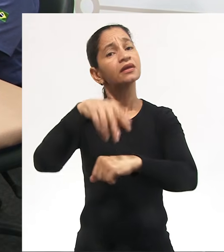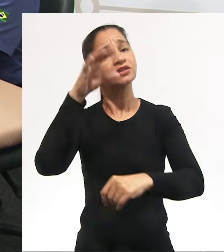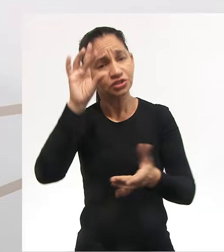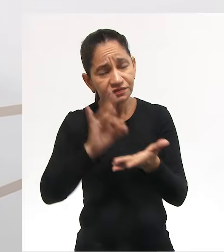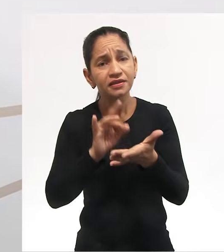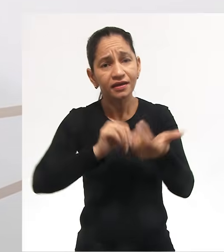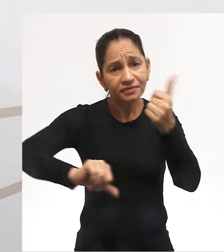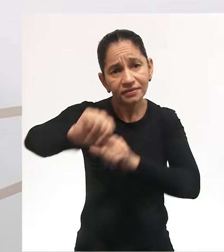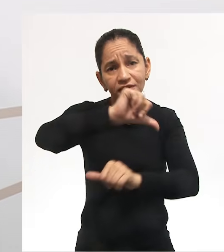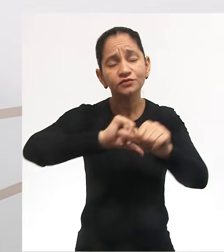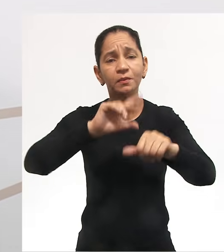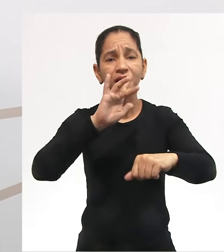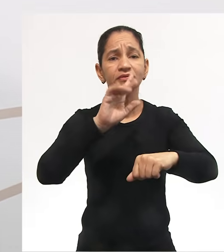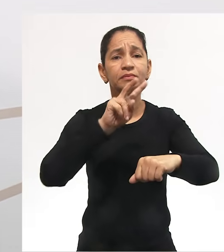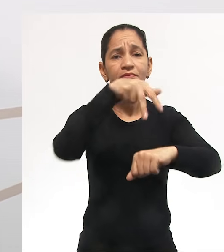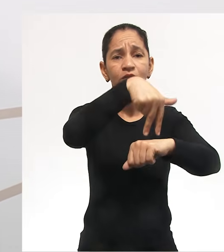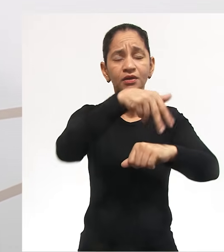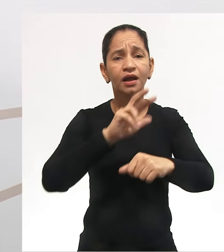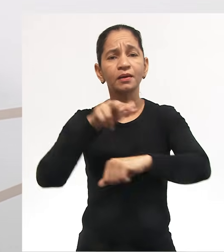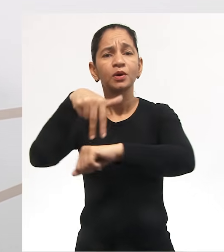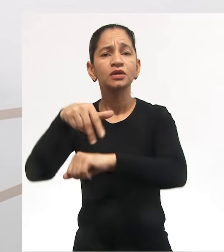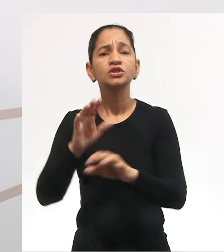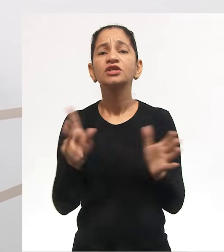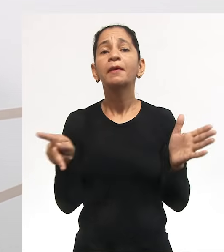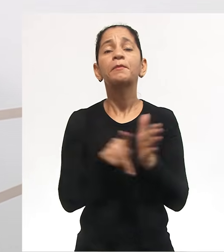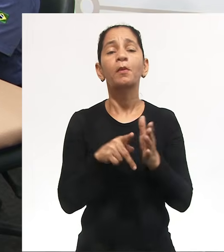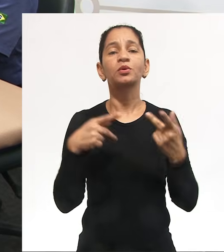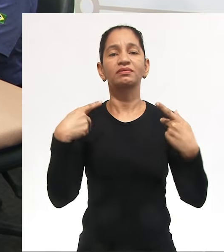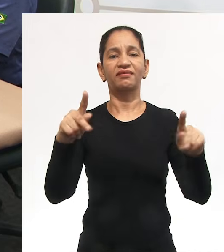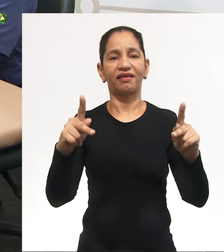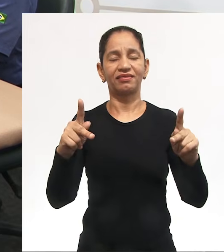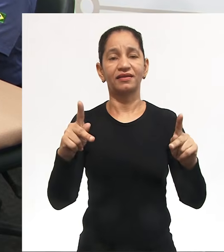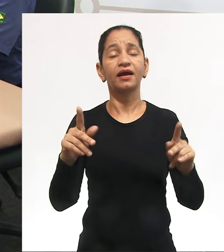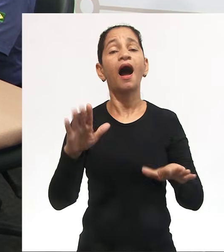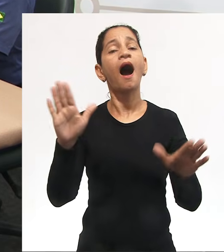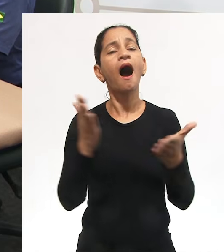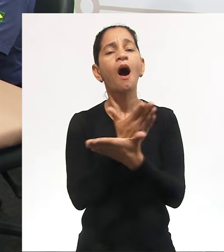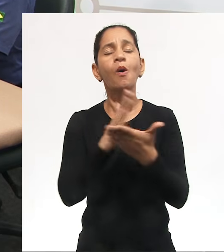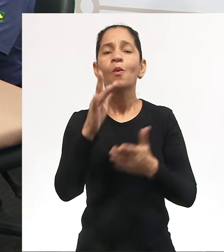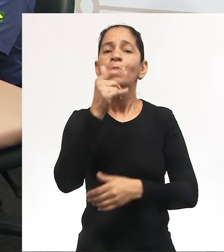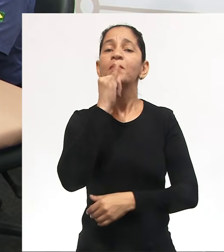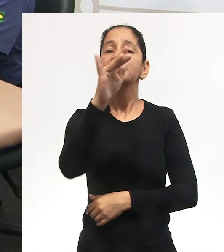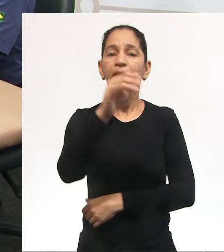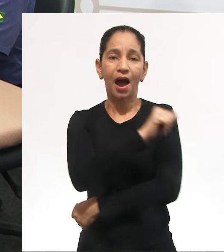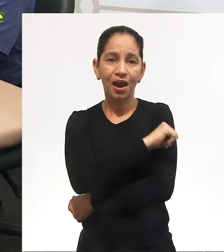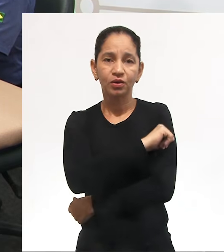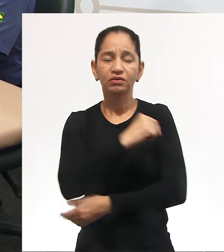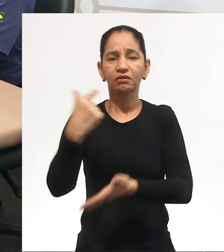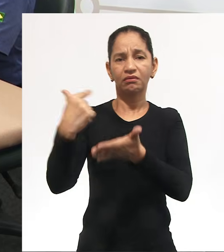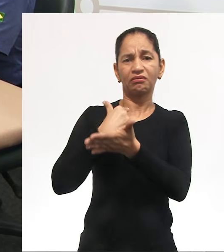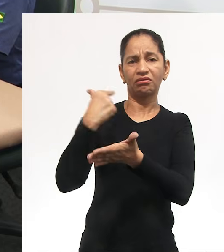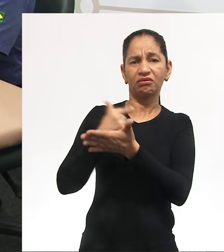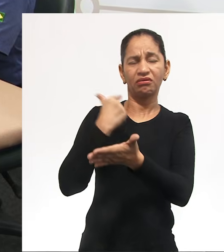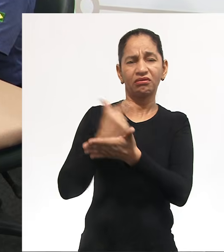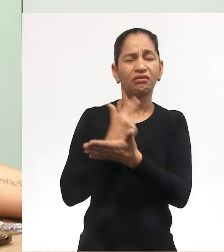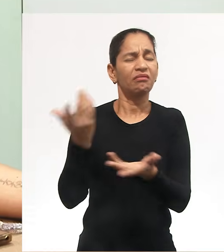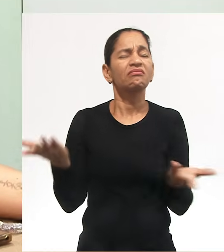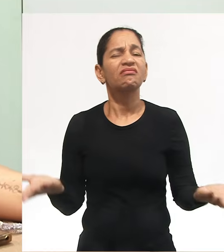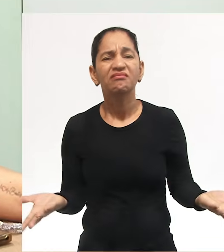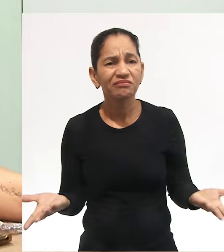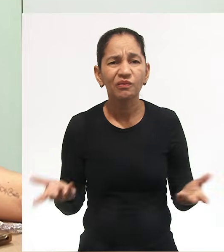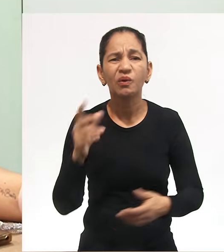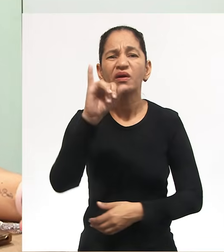fazendo com que ela seja protagonista dali do Tem hora espaço, que né. alguns alunos às vezes perguntam para mim: "Ah, professora, e